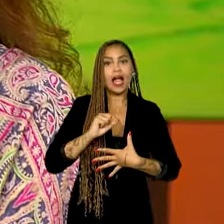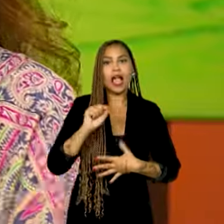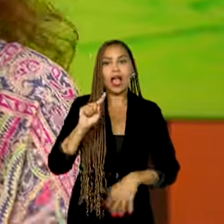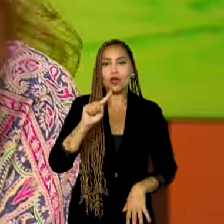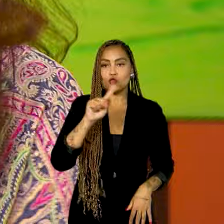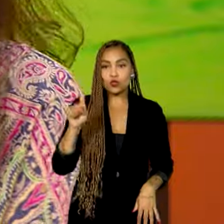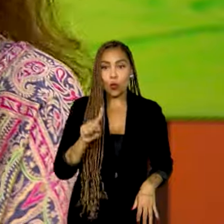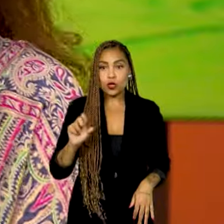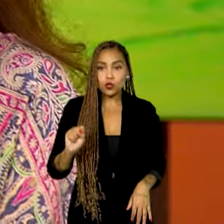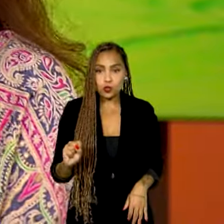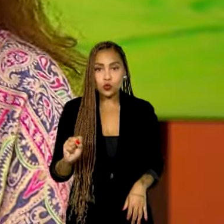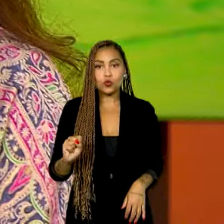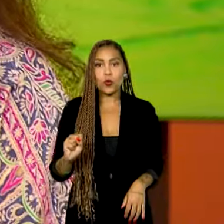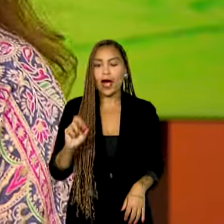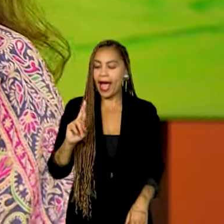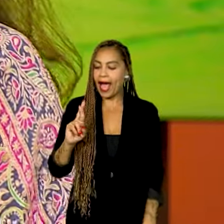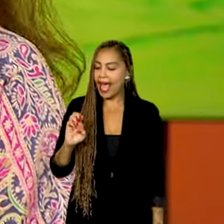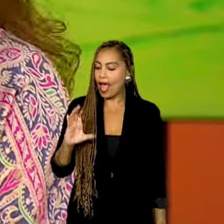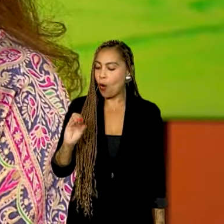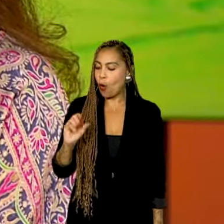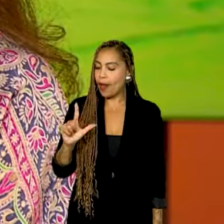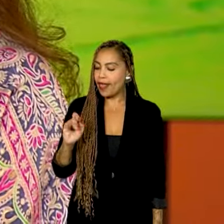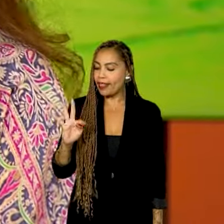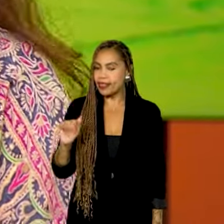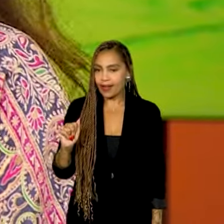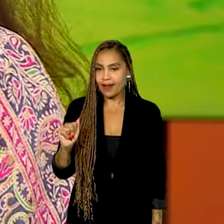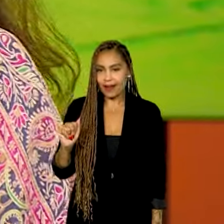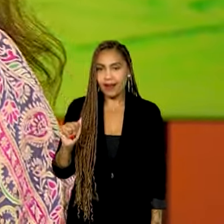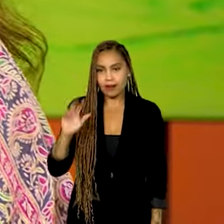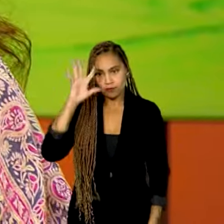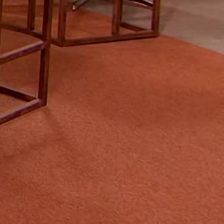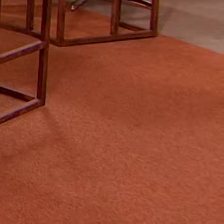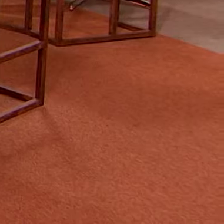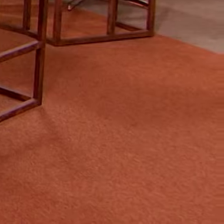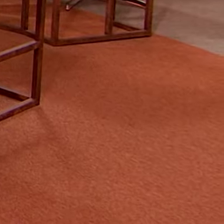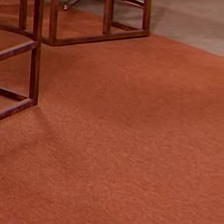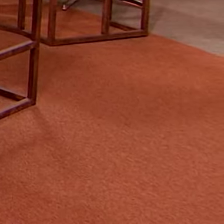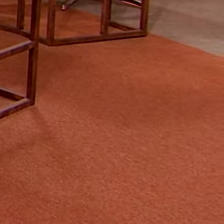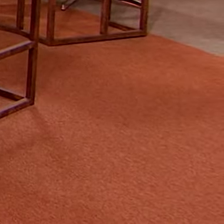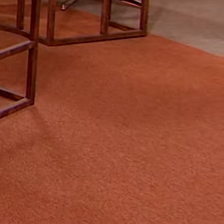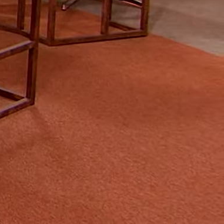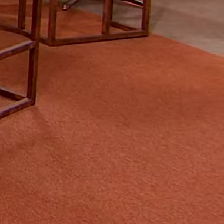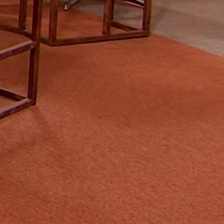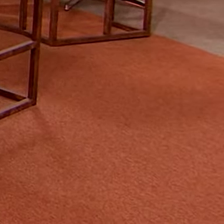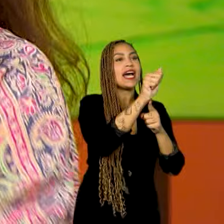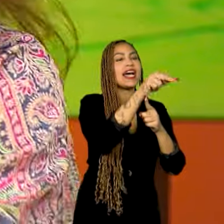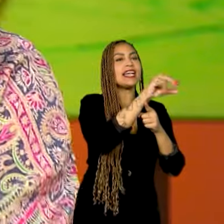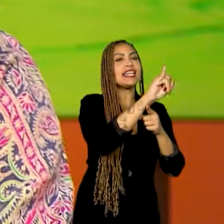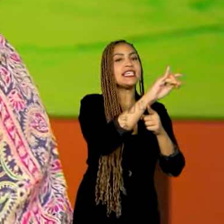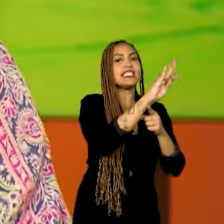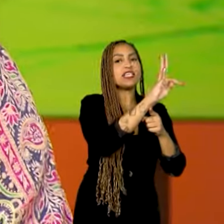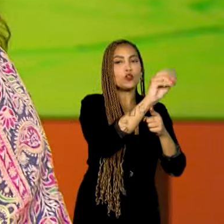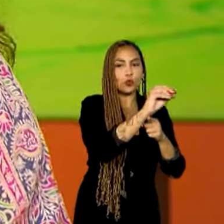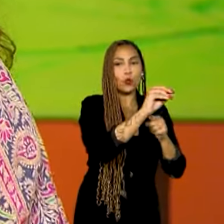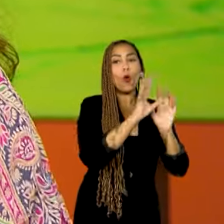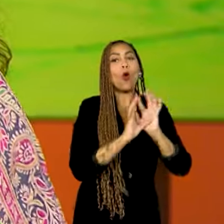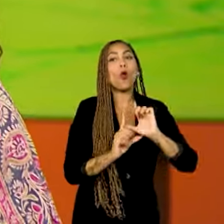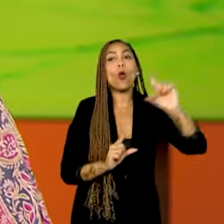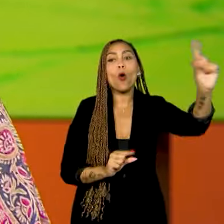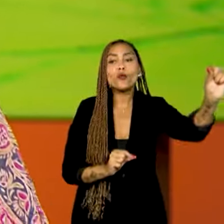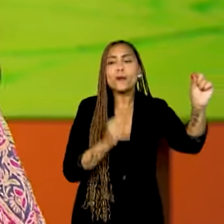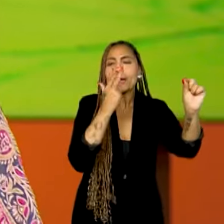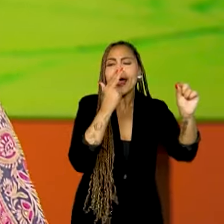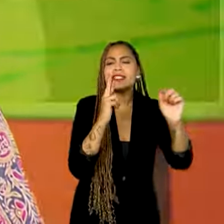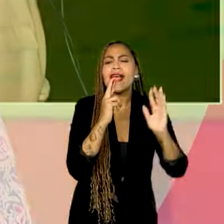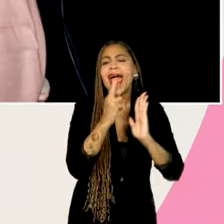Sul, onde a gente estava, Recoleta, Zona Sul... E San Isidro seria Recreio, dos Bandeirantes. Seria uma coisa longe. É. Mais perto